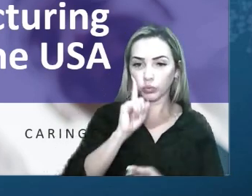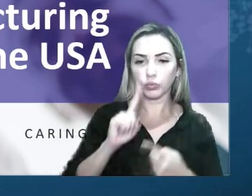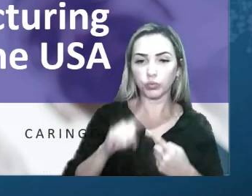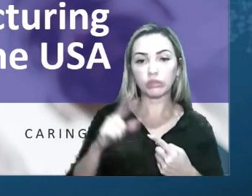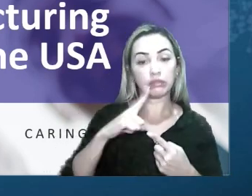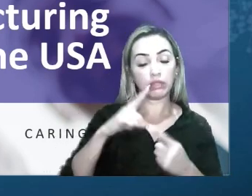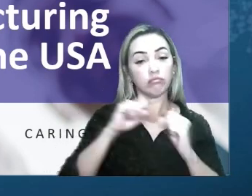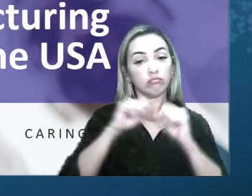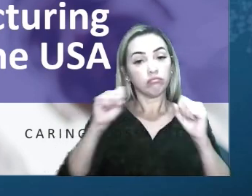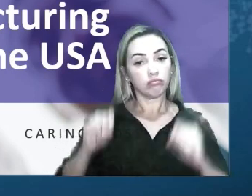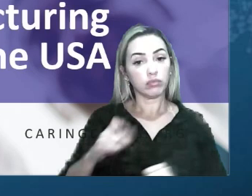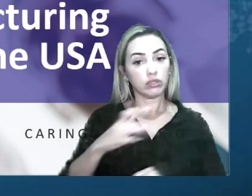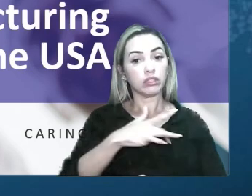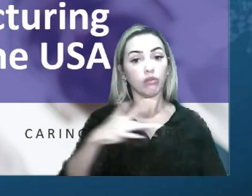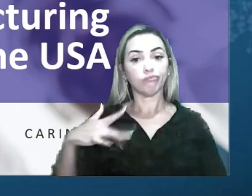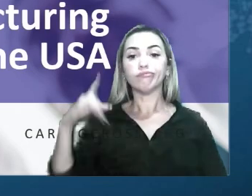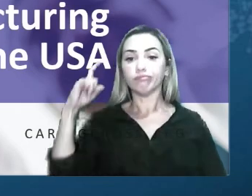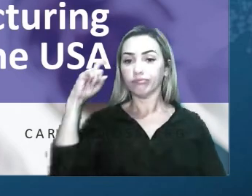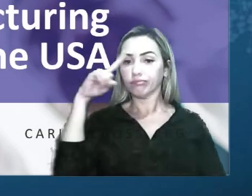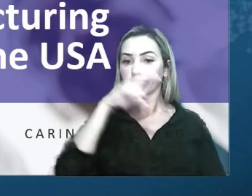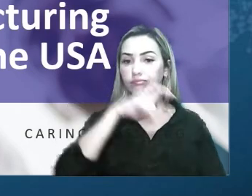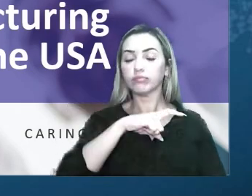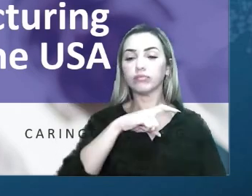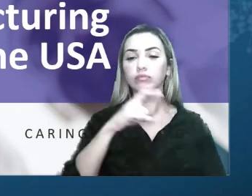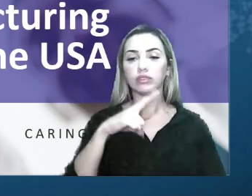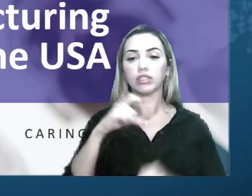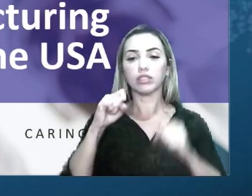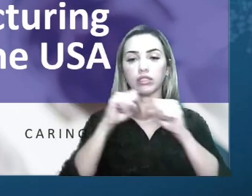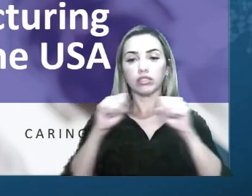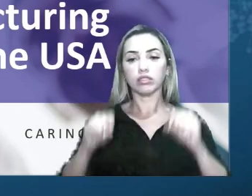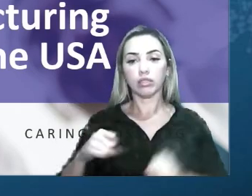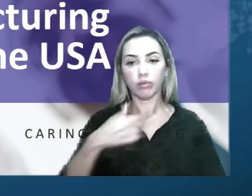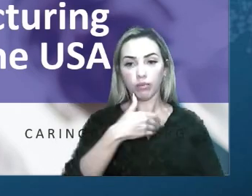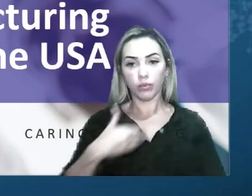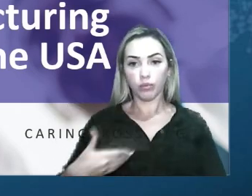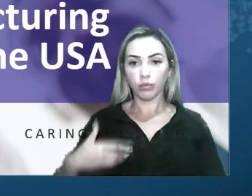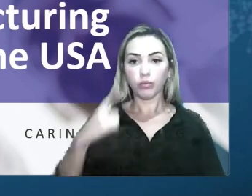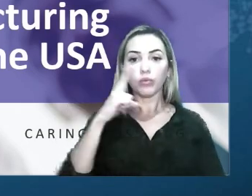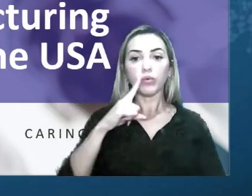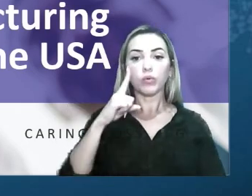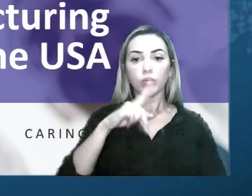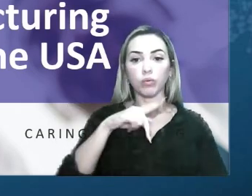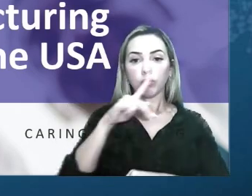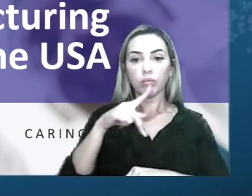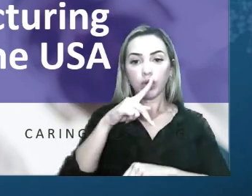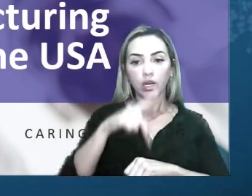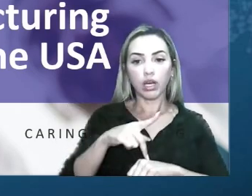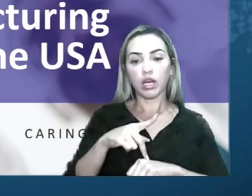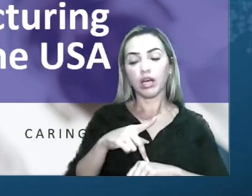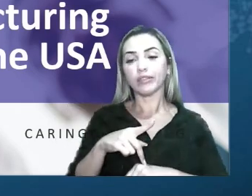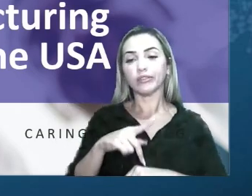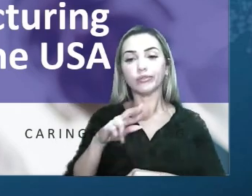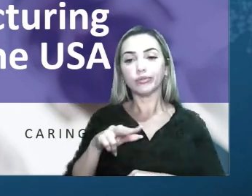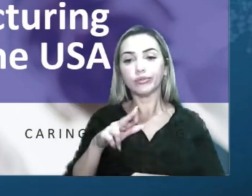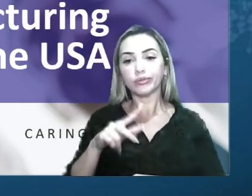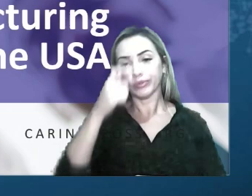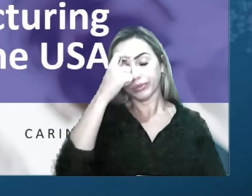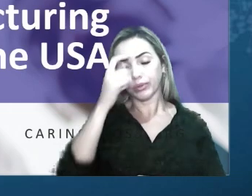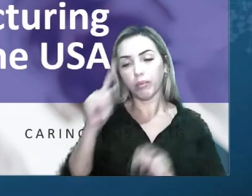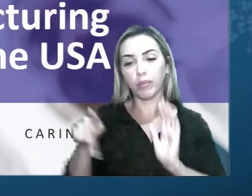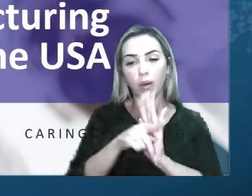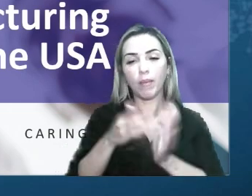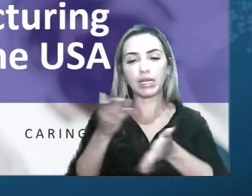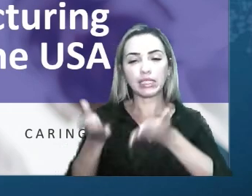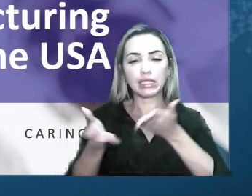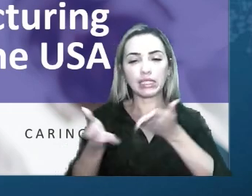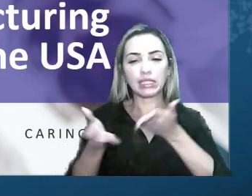sistema de saúde muito difícil. Você tem um sistema público de saúde nos Estados Unidos com a opção de assistência